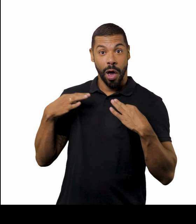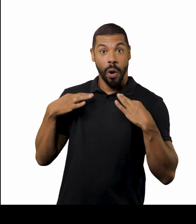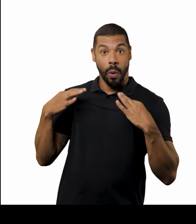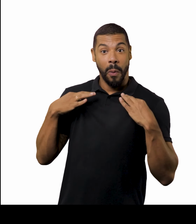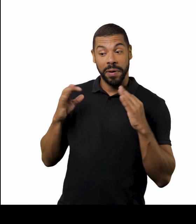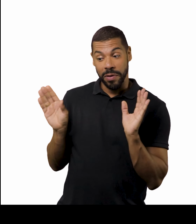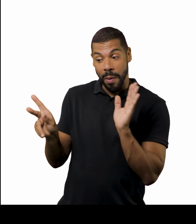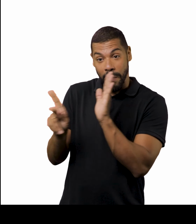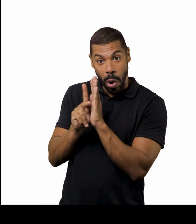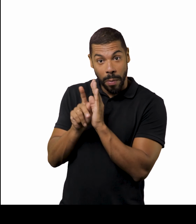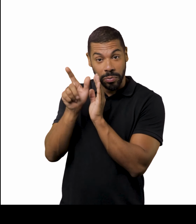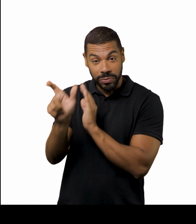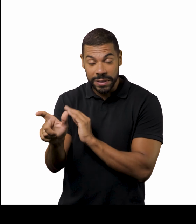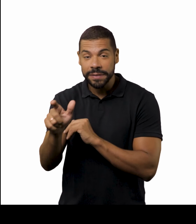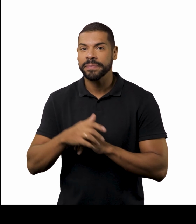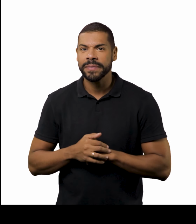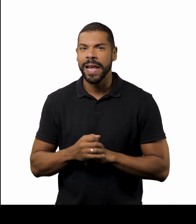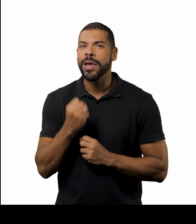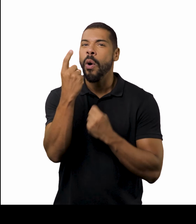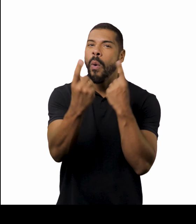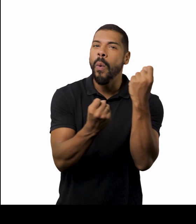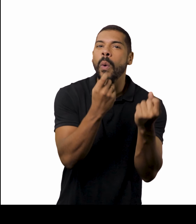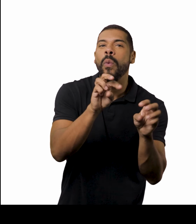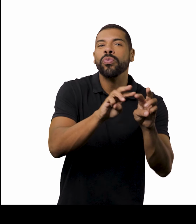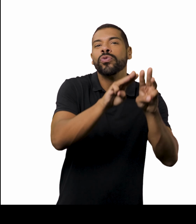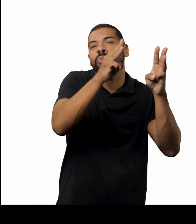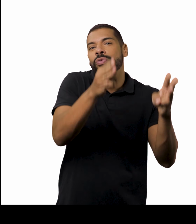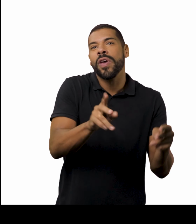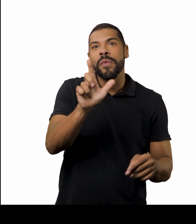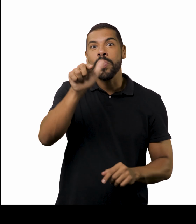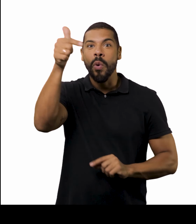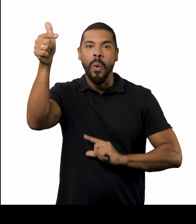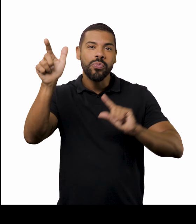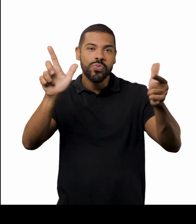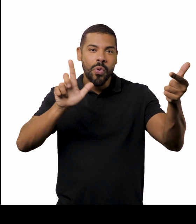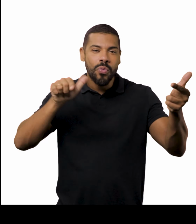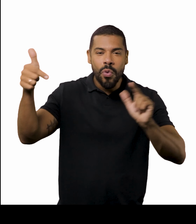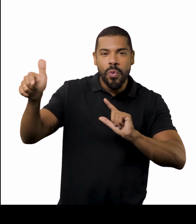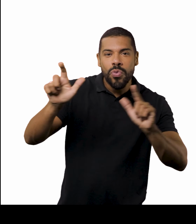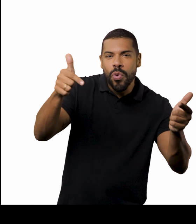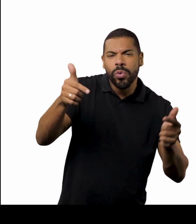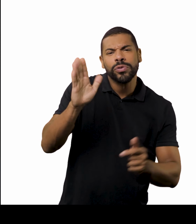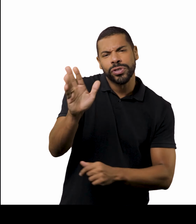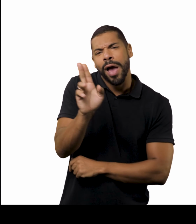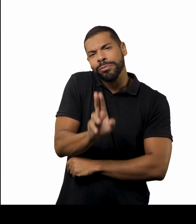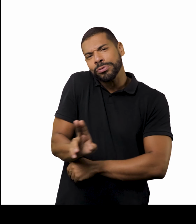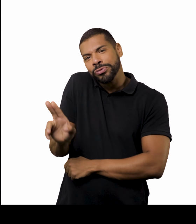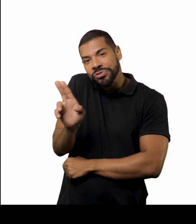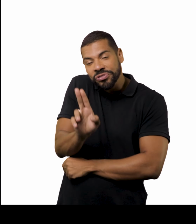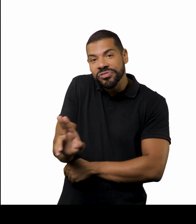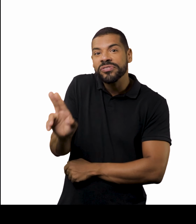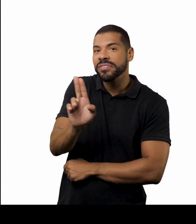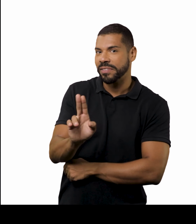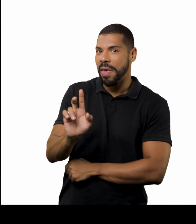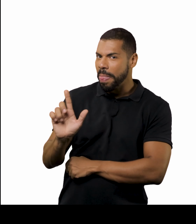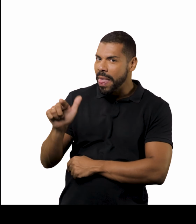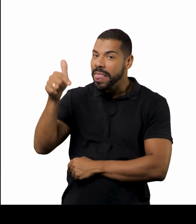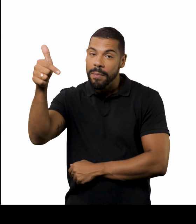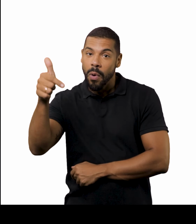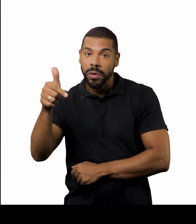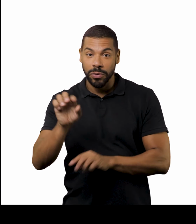outras coleções de moda que a gente tem em outros museus, de peças que estavam em outros lugares ou que já foram usadas, que entraram